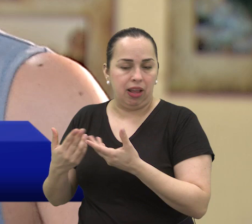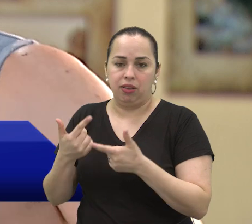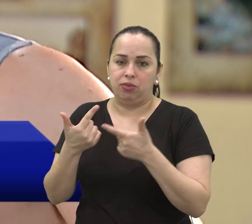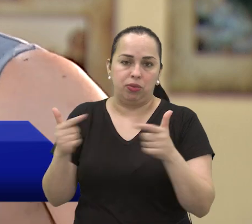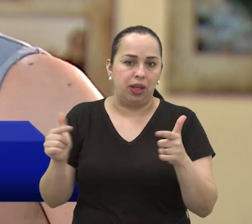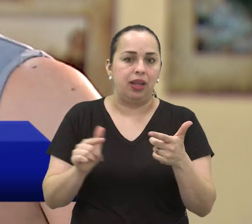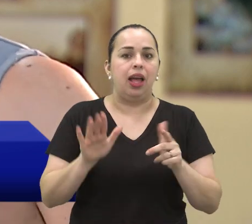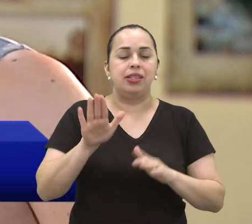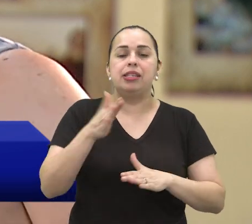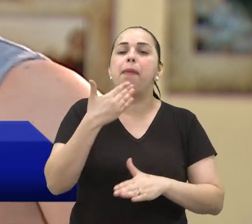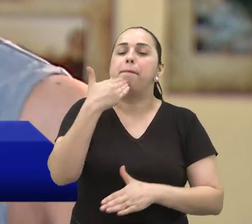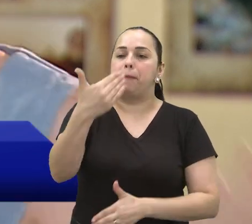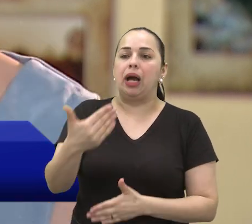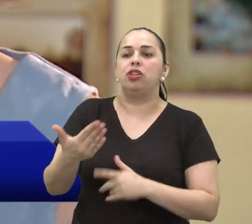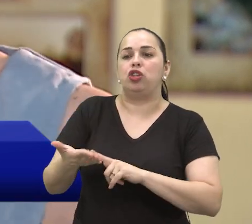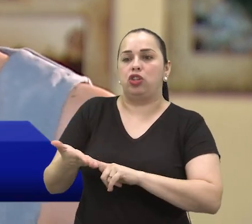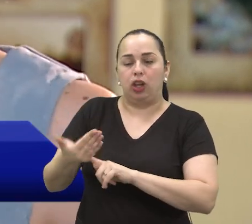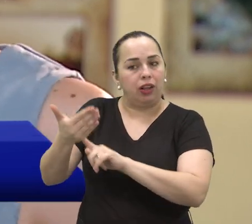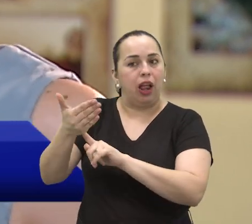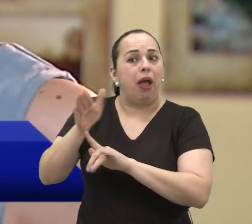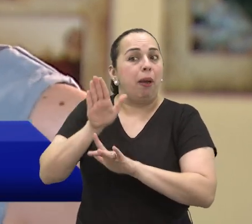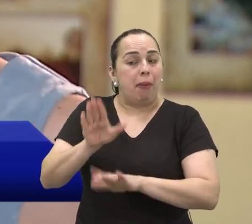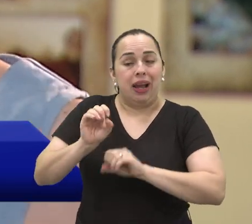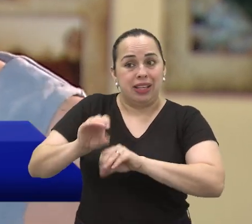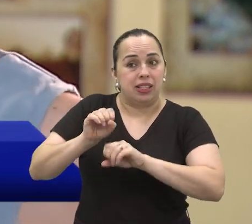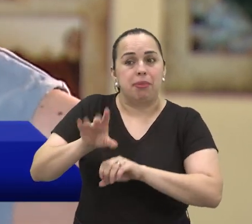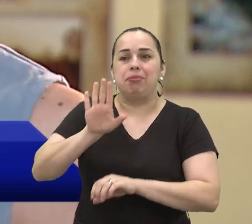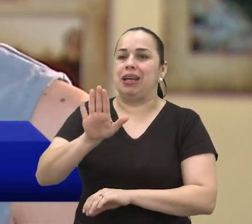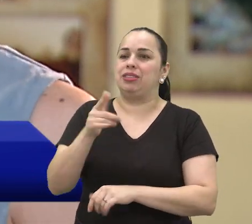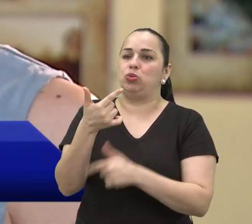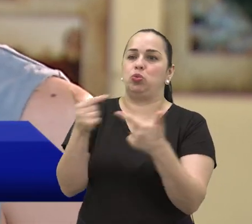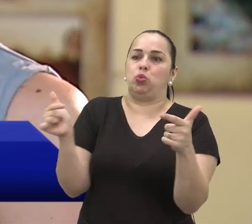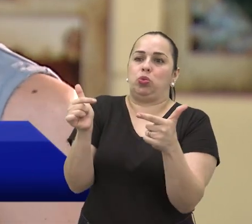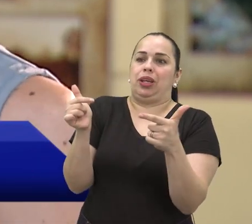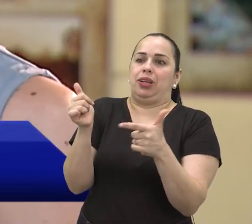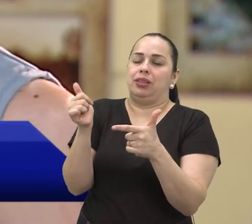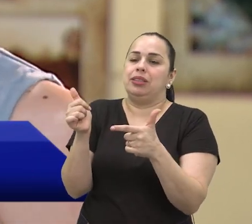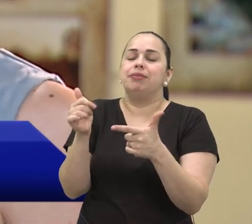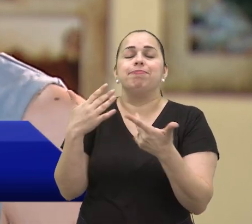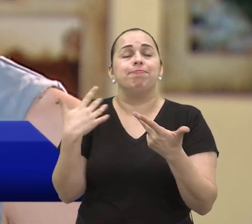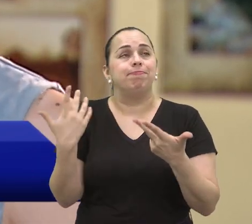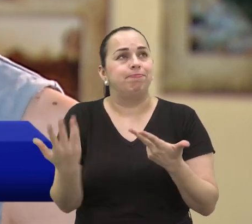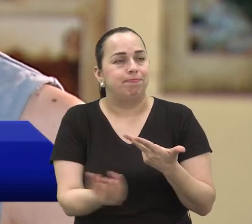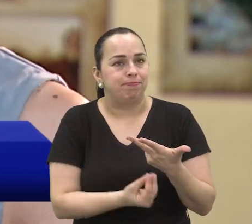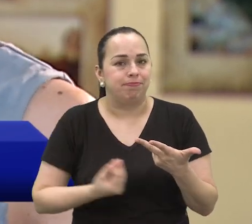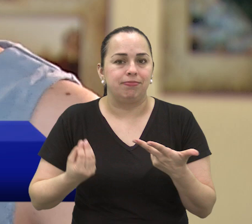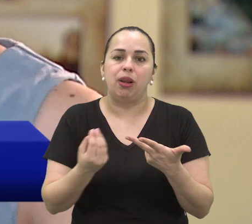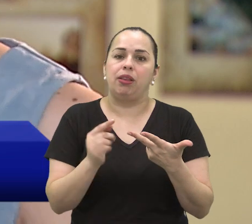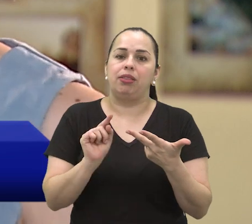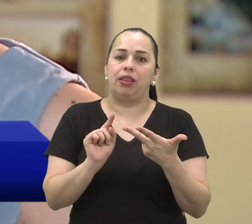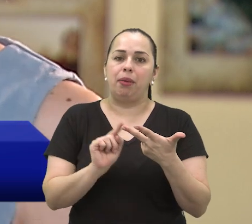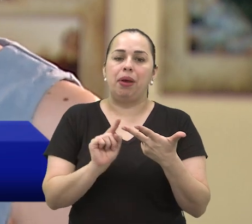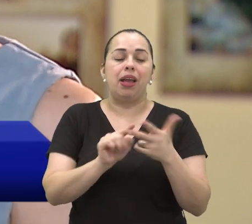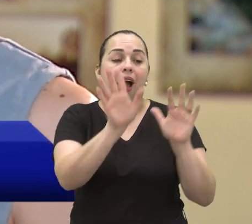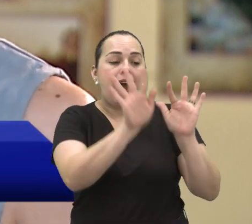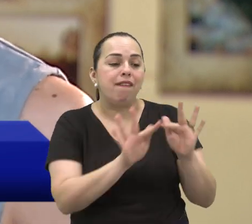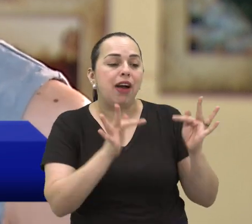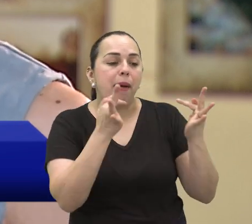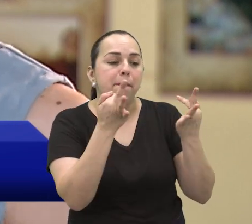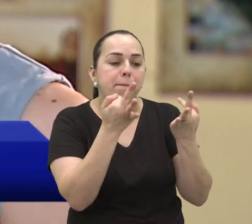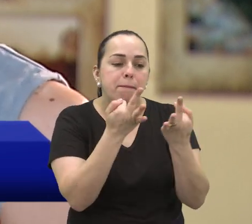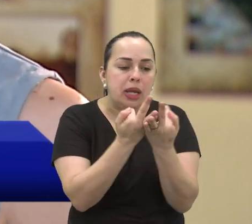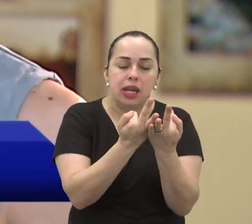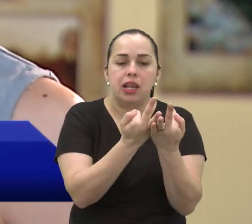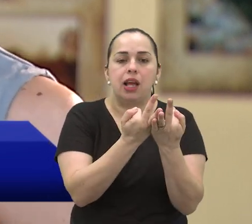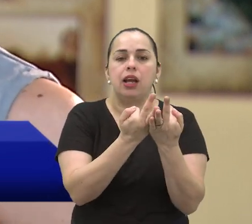vezes exigir a tecnologia, mas a gente não ter recursos bons na escola, isso também não ajuda. E também, assim, como a